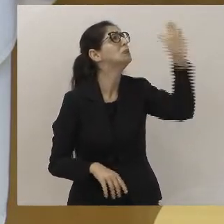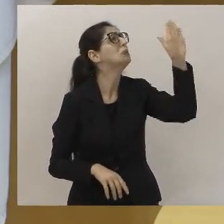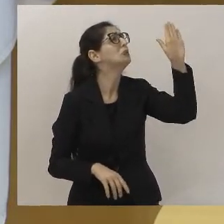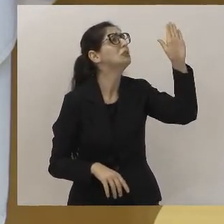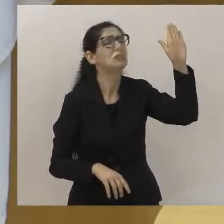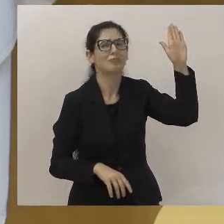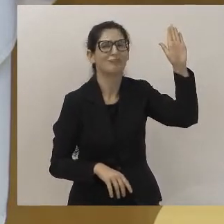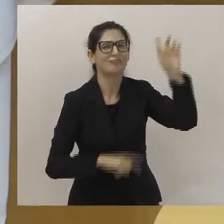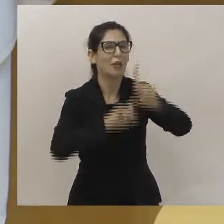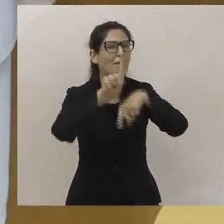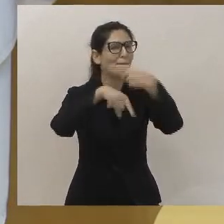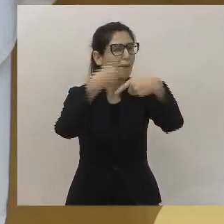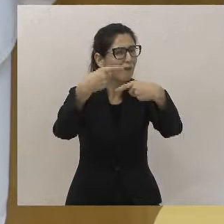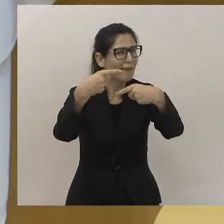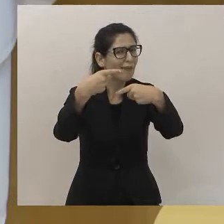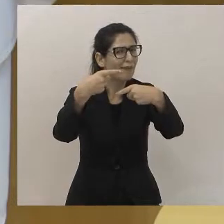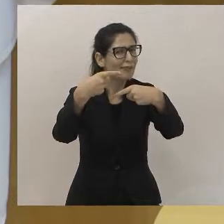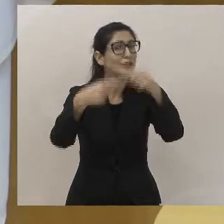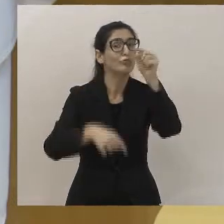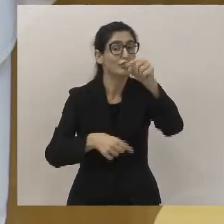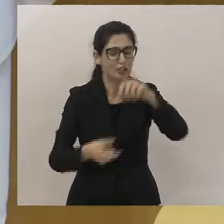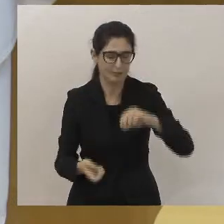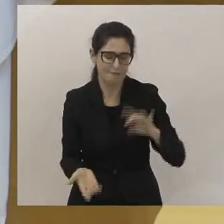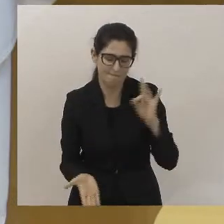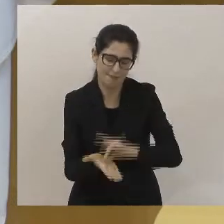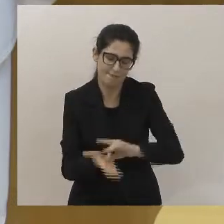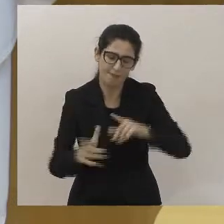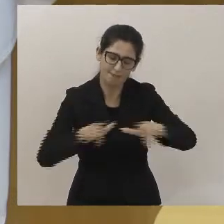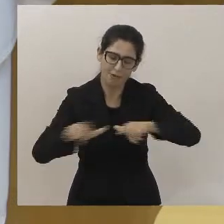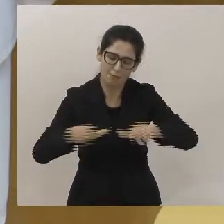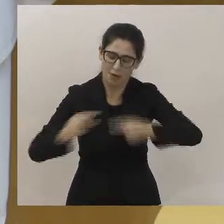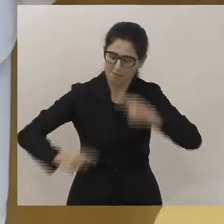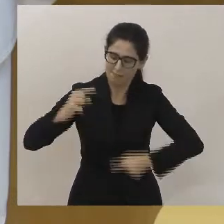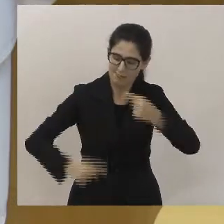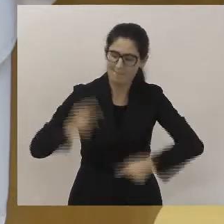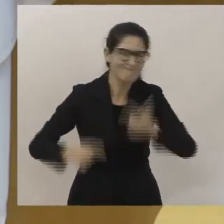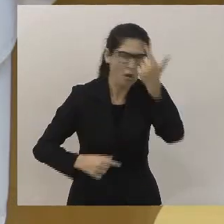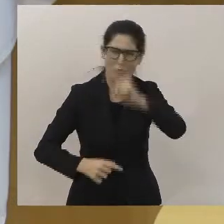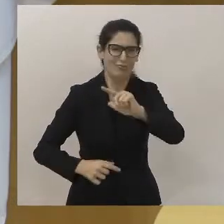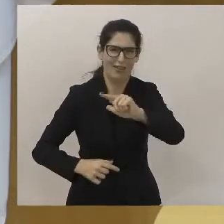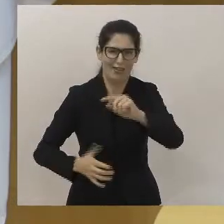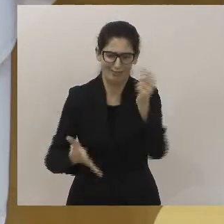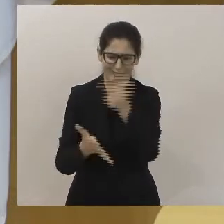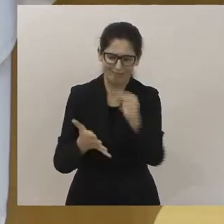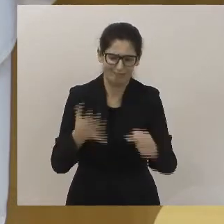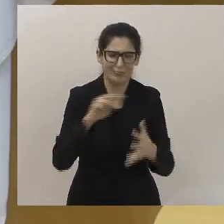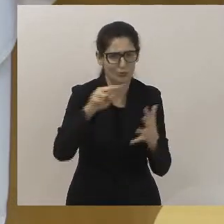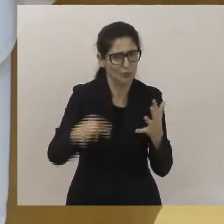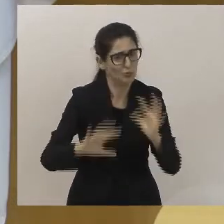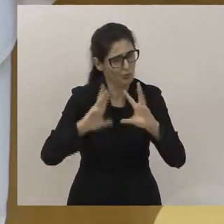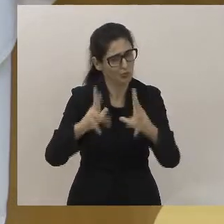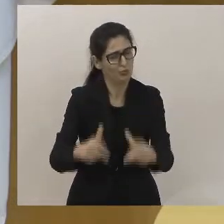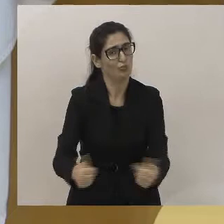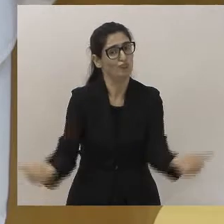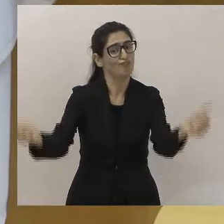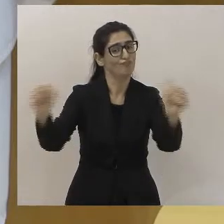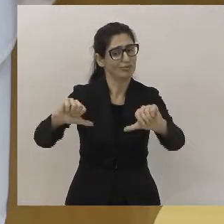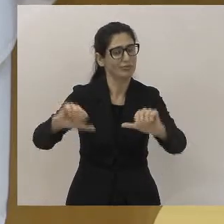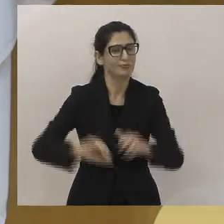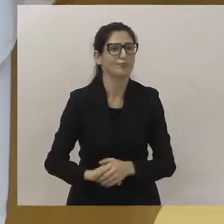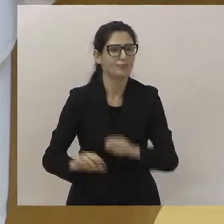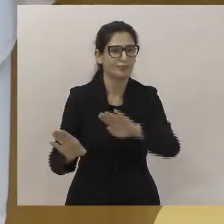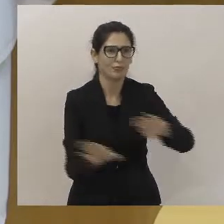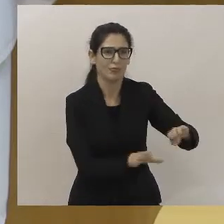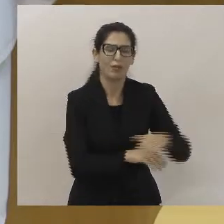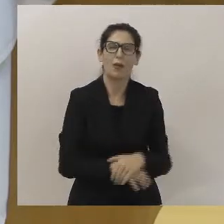a população não é bobo e não vai cair de novo quando uma coreia assumiu pelo uma cidade e terra arrasada o pessoal